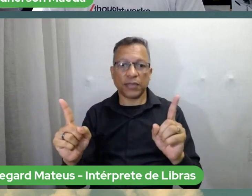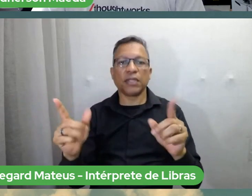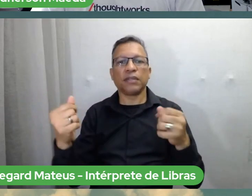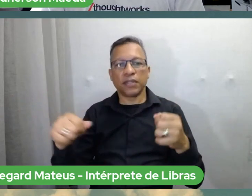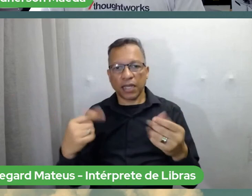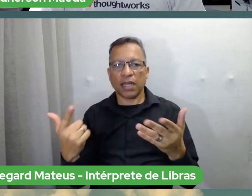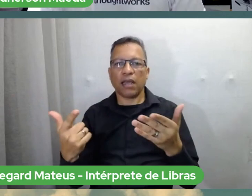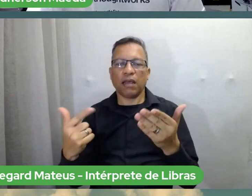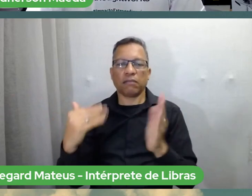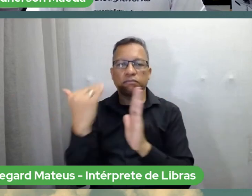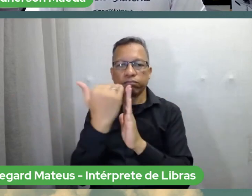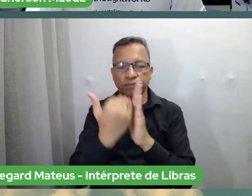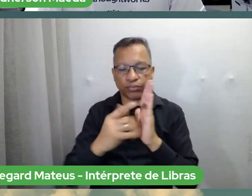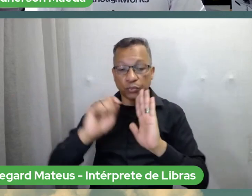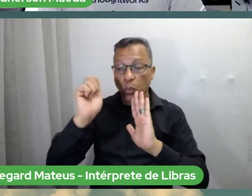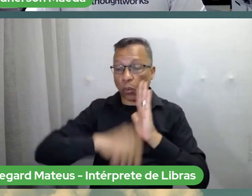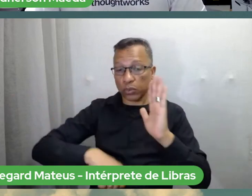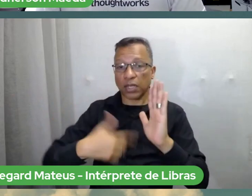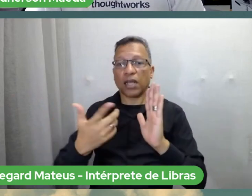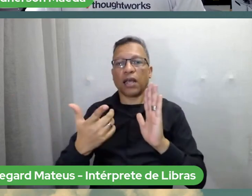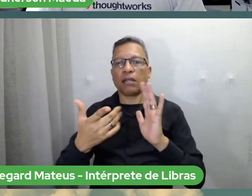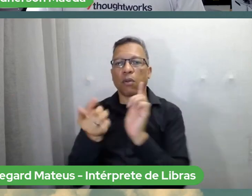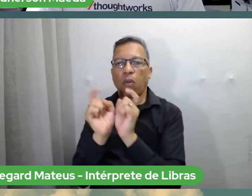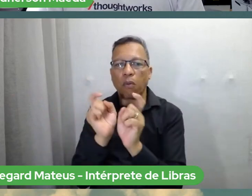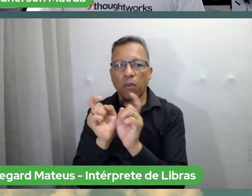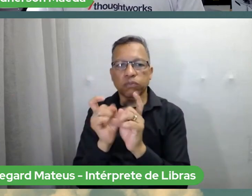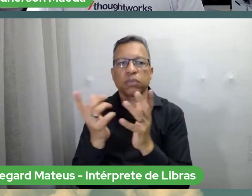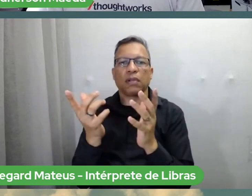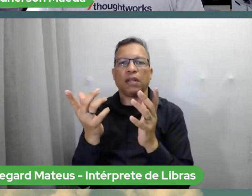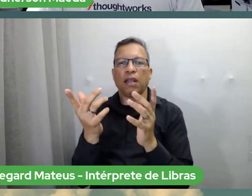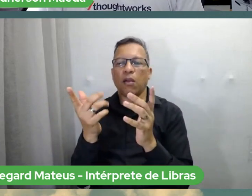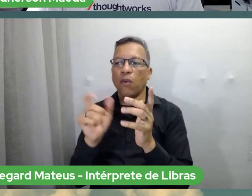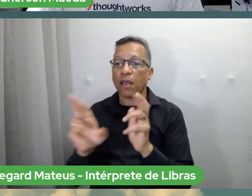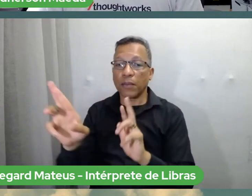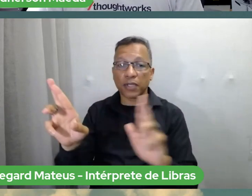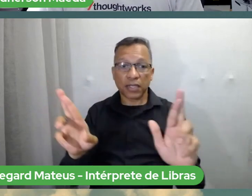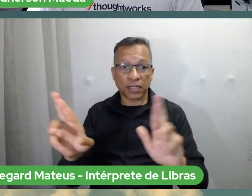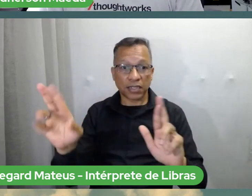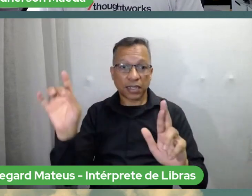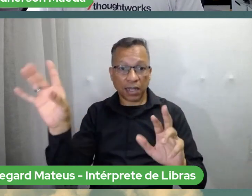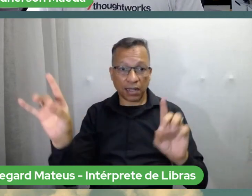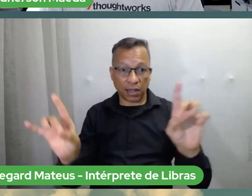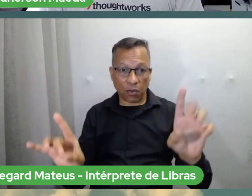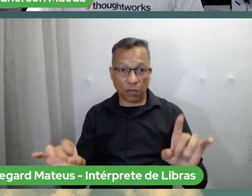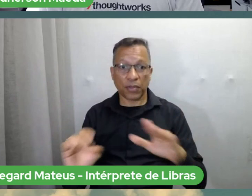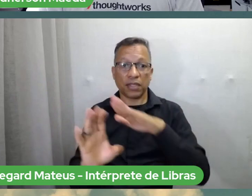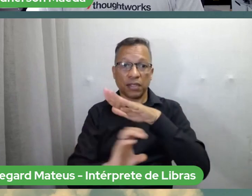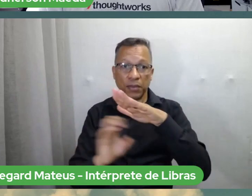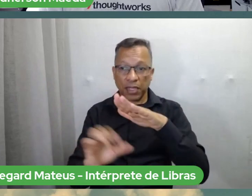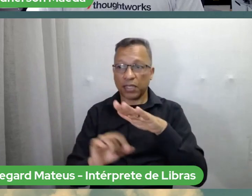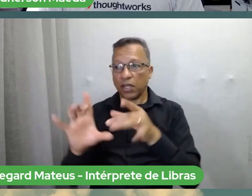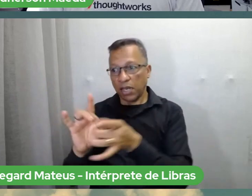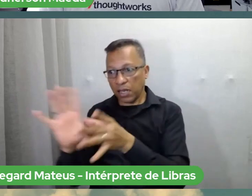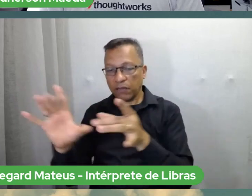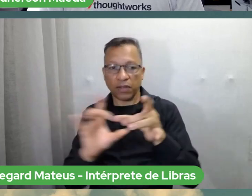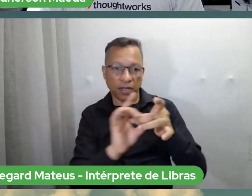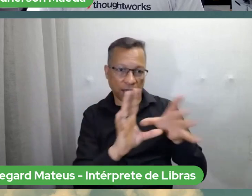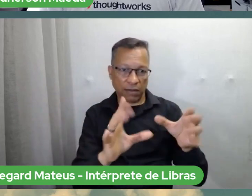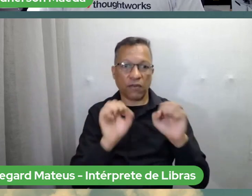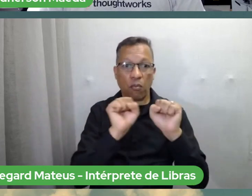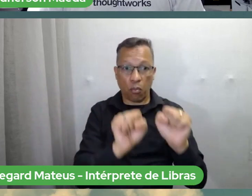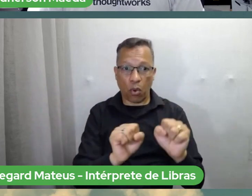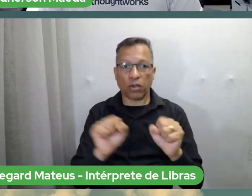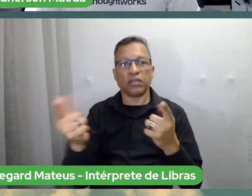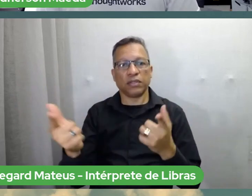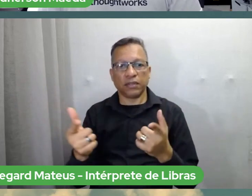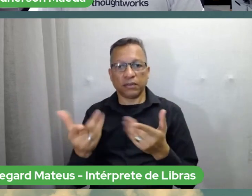entre elas, vai ter que definir reuniões, vai ter que ter representantes de cada uma das organizações que vai estar priorizando essas mudanças. Então,